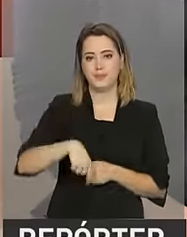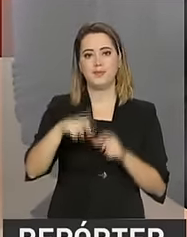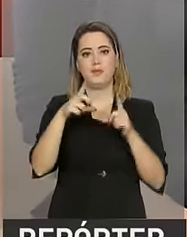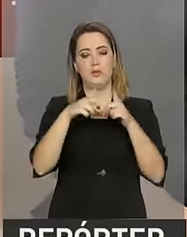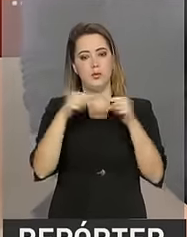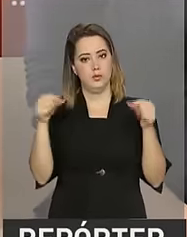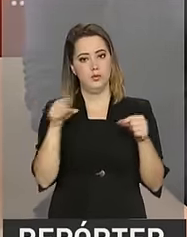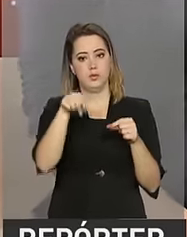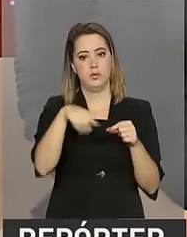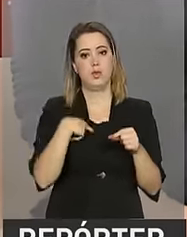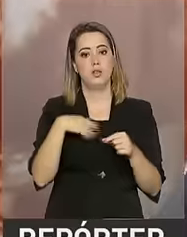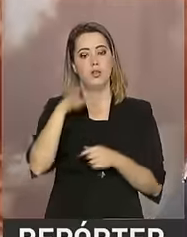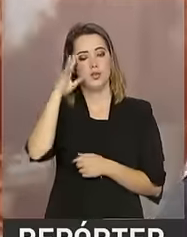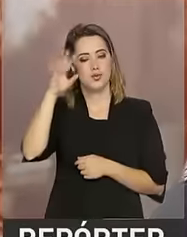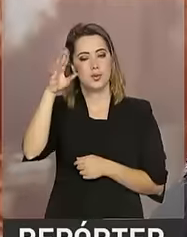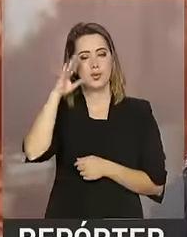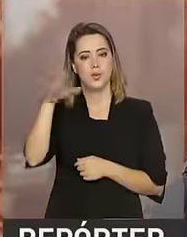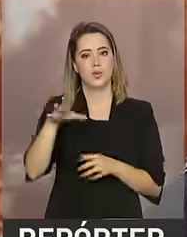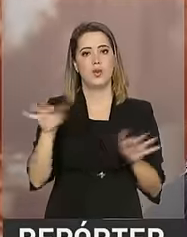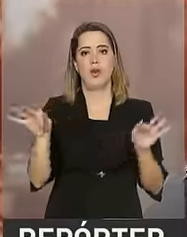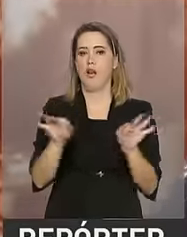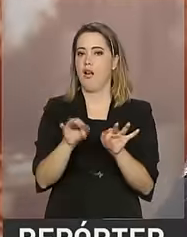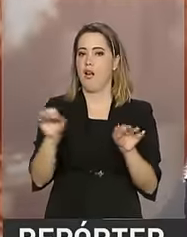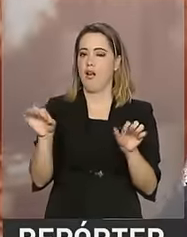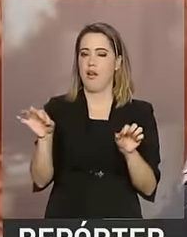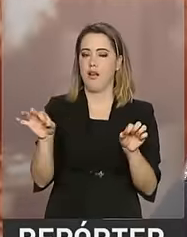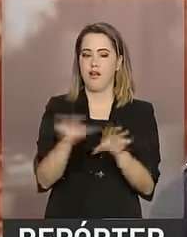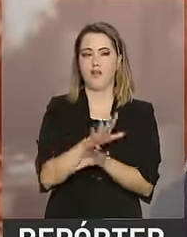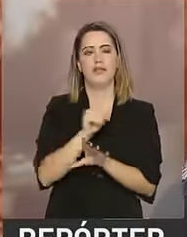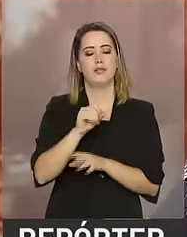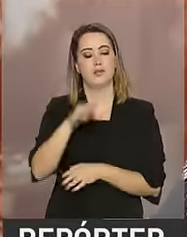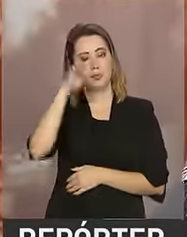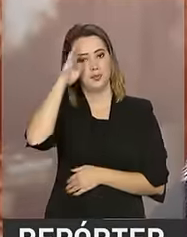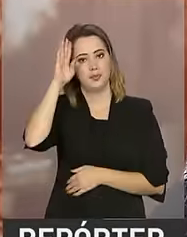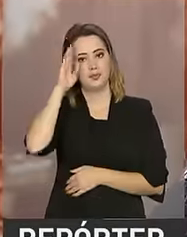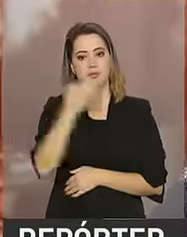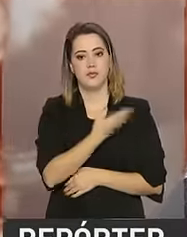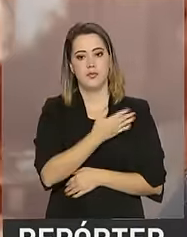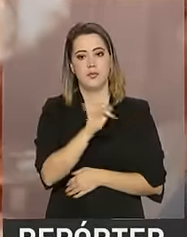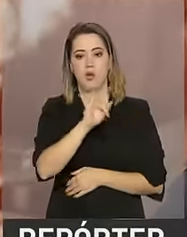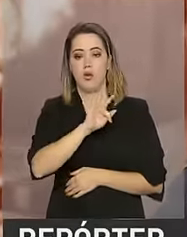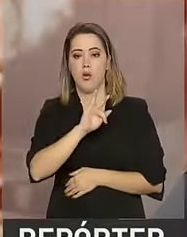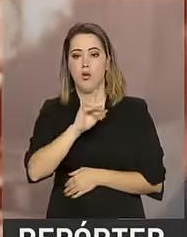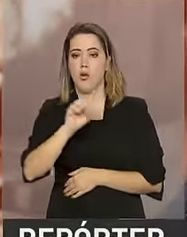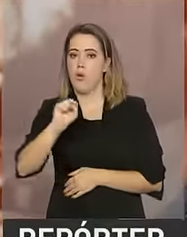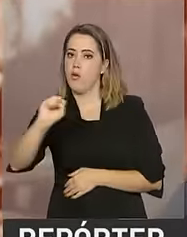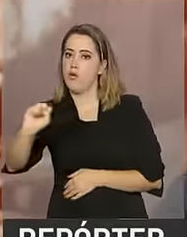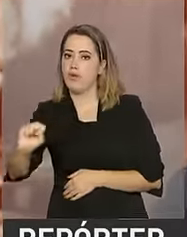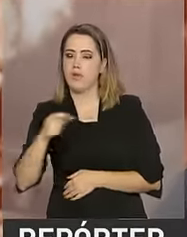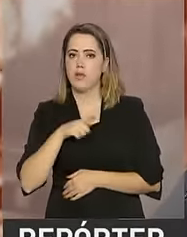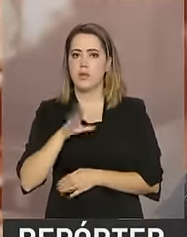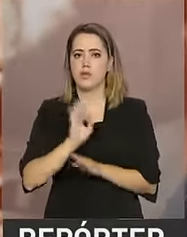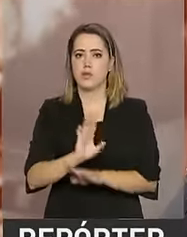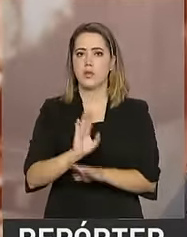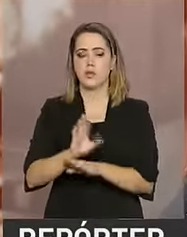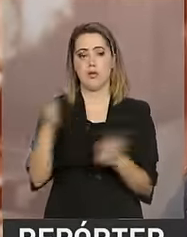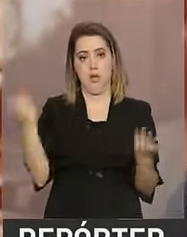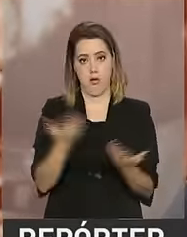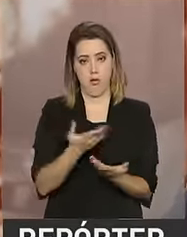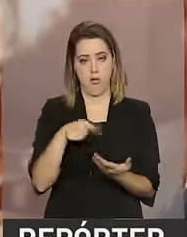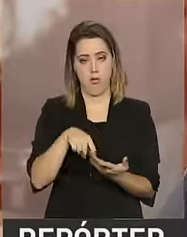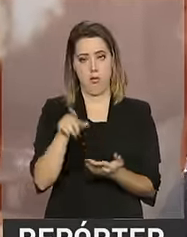planos para quando se formar o fi e ele vai me ajudar a fazer a faculdade no momento que eu não tenho nenhuma profissão